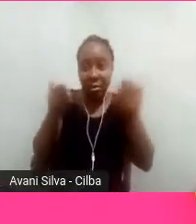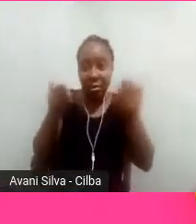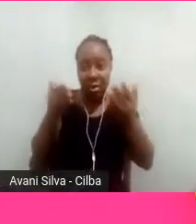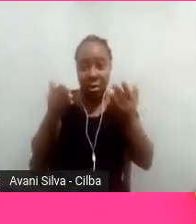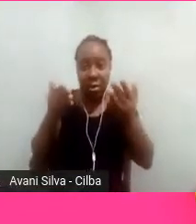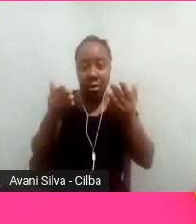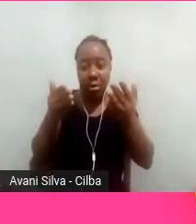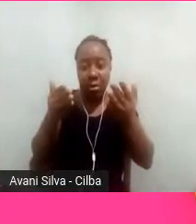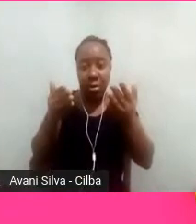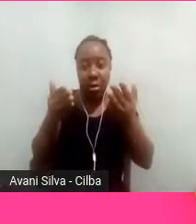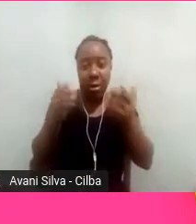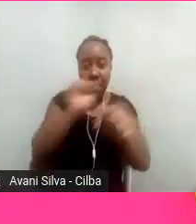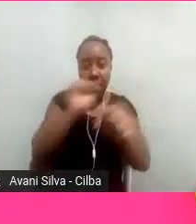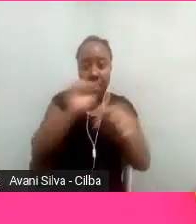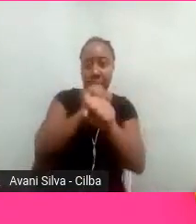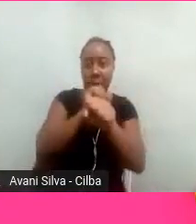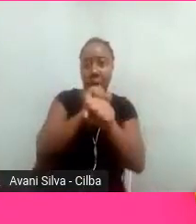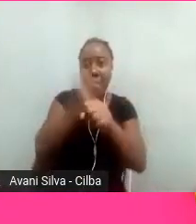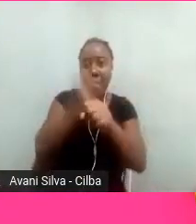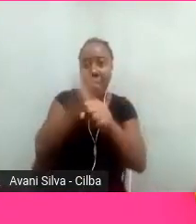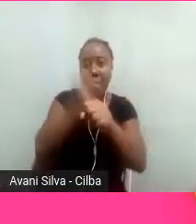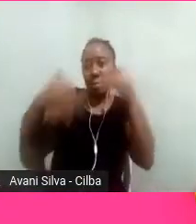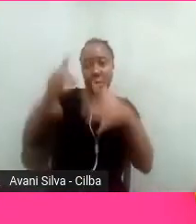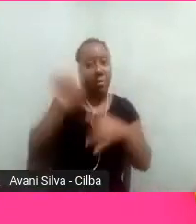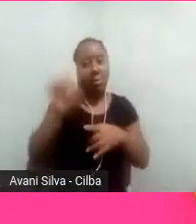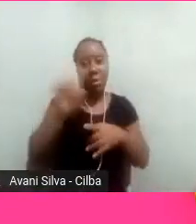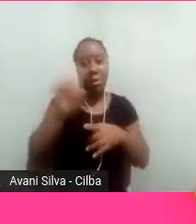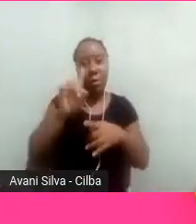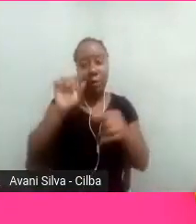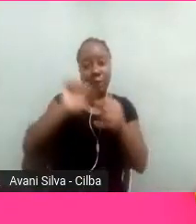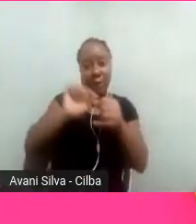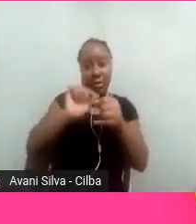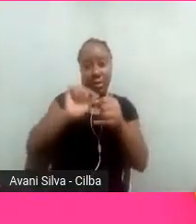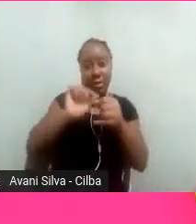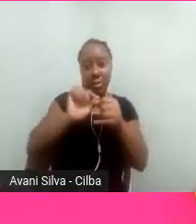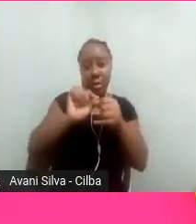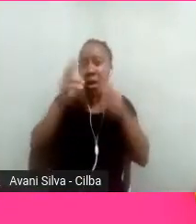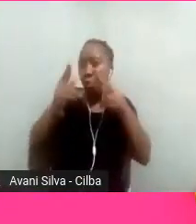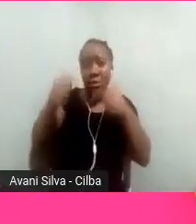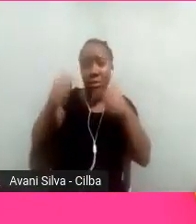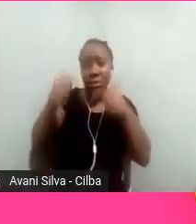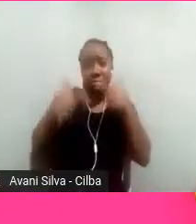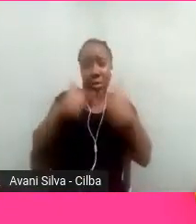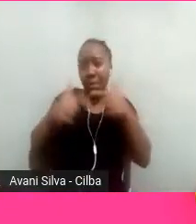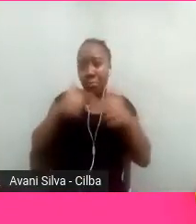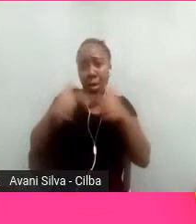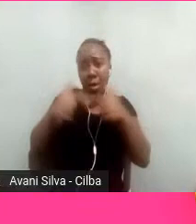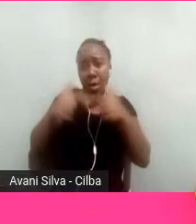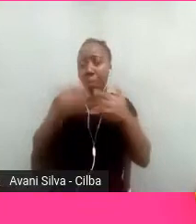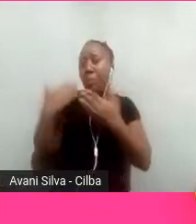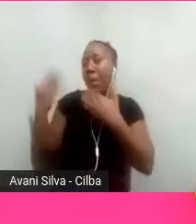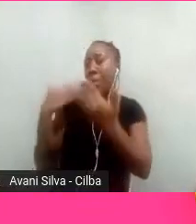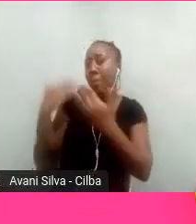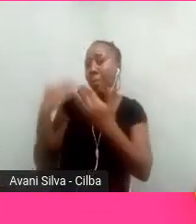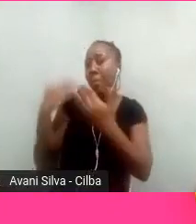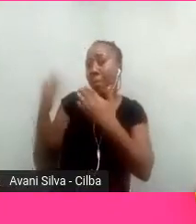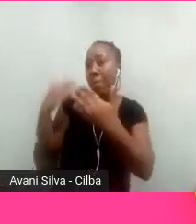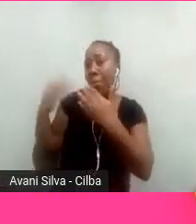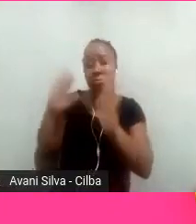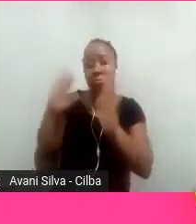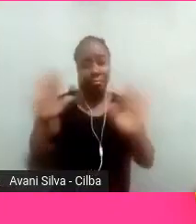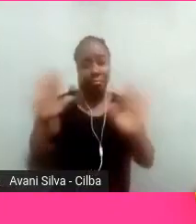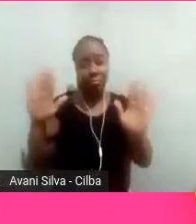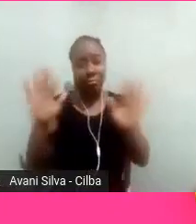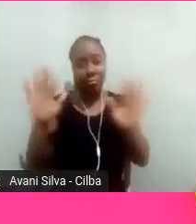parar tanto para explicar. Eu vou realmente fazer como se eu estivesse trabalhando aqui e batendo papo com alguém. Inclusive, se alguém quiser